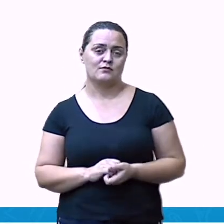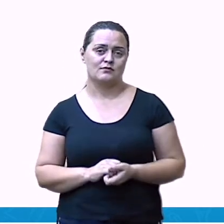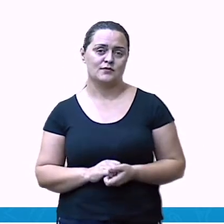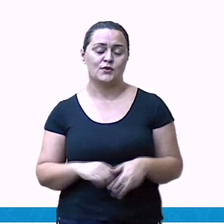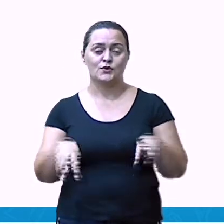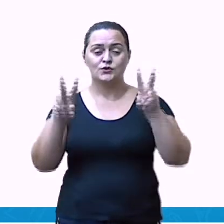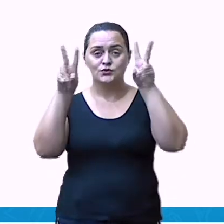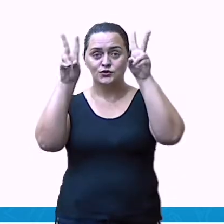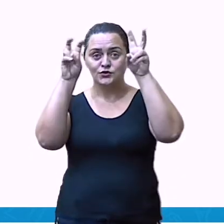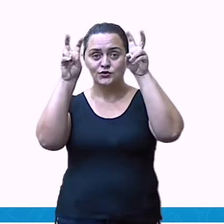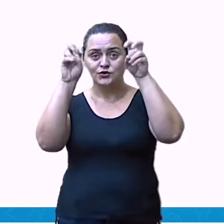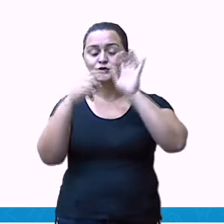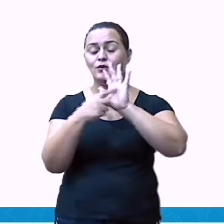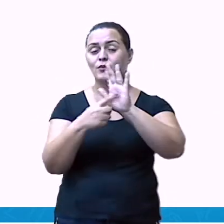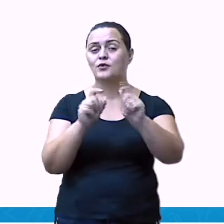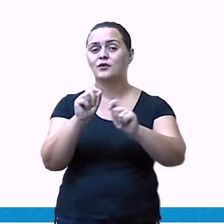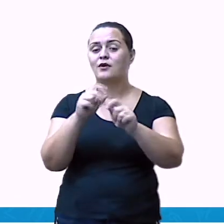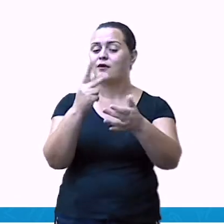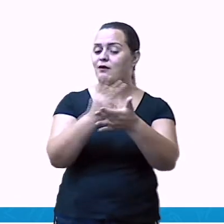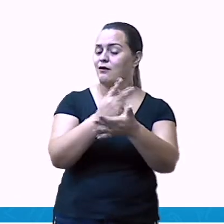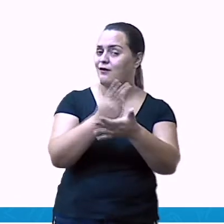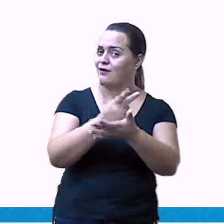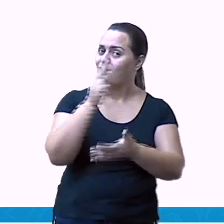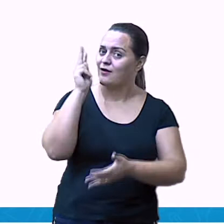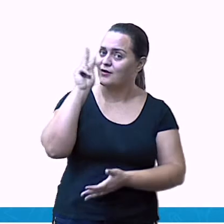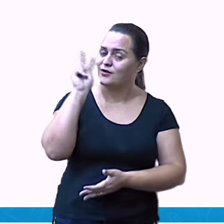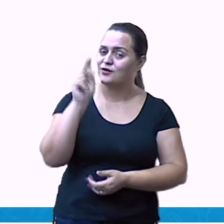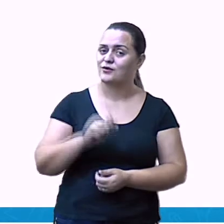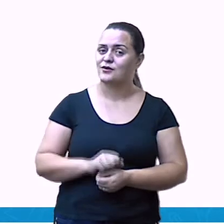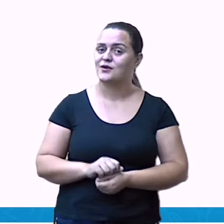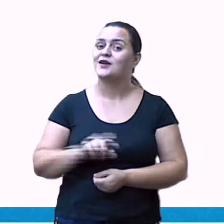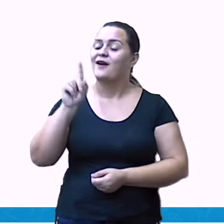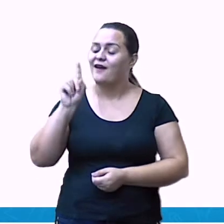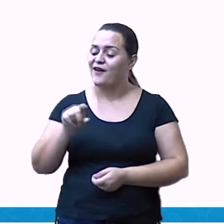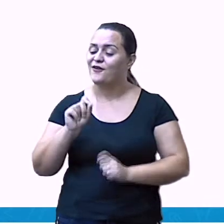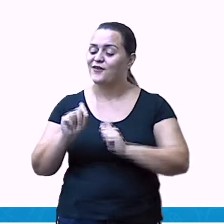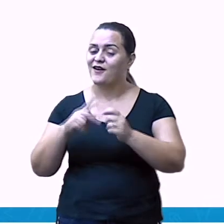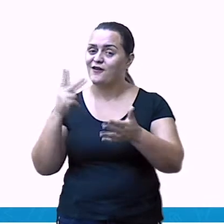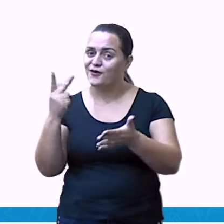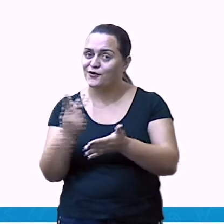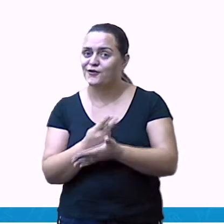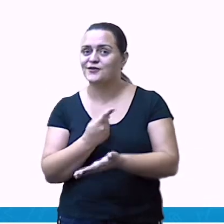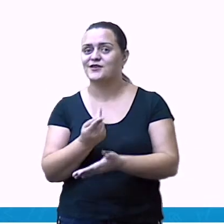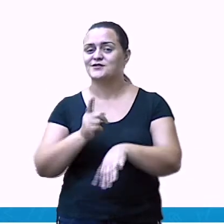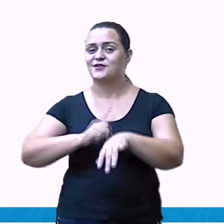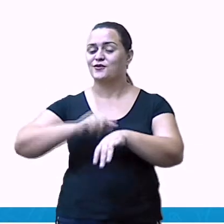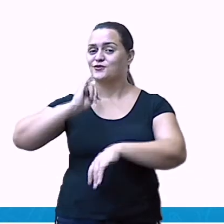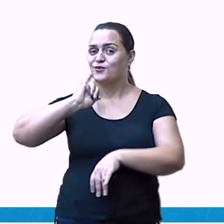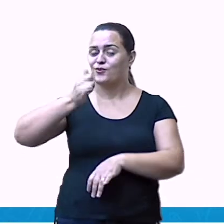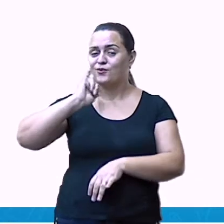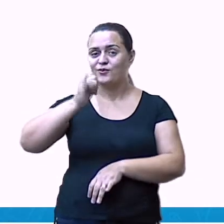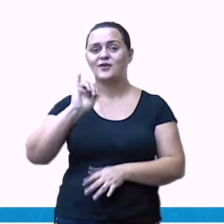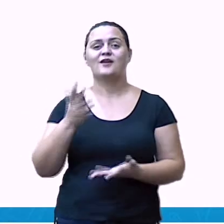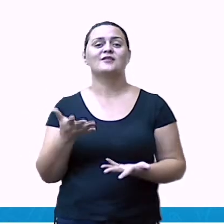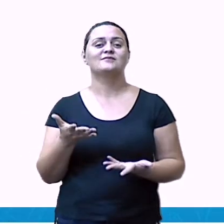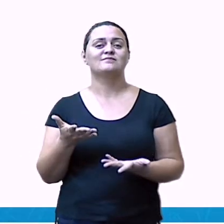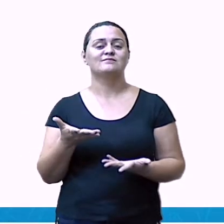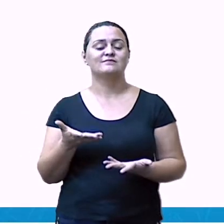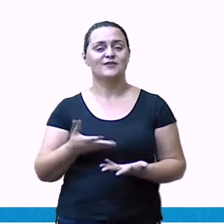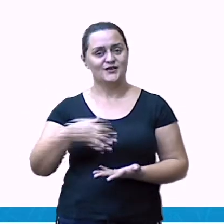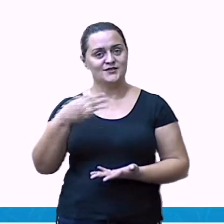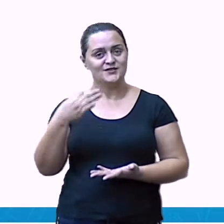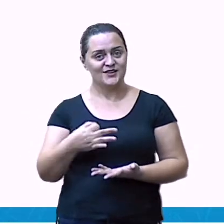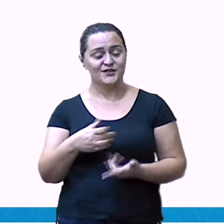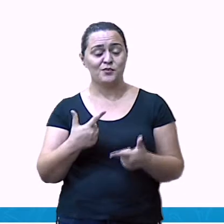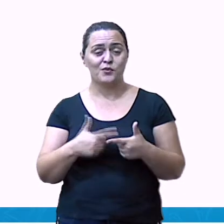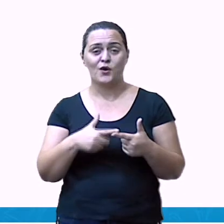errar história. E é exatamente o que acontece com a contação do vovô, que erra